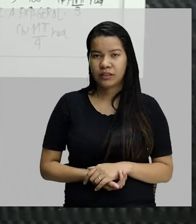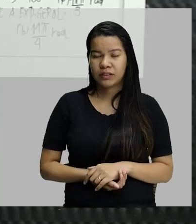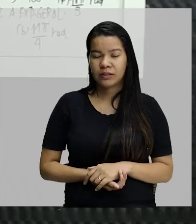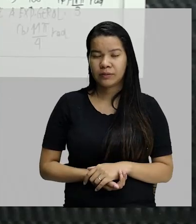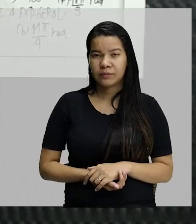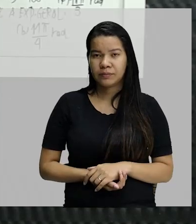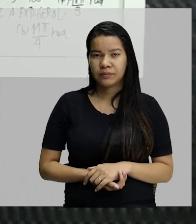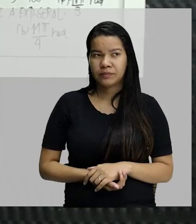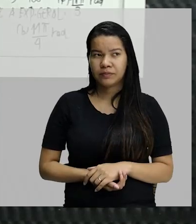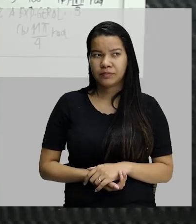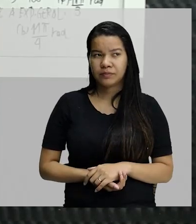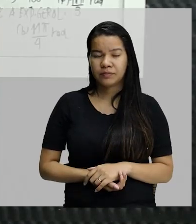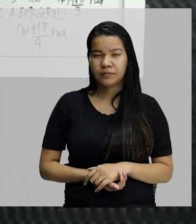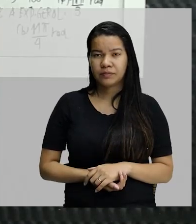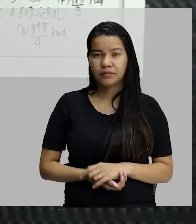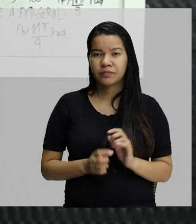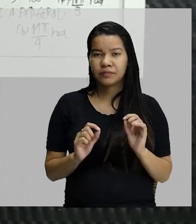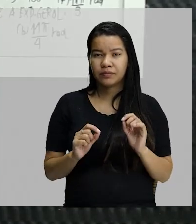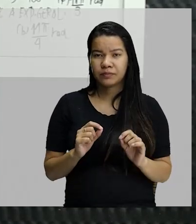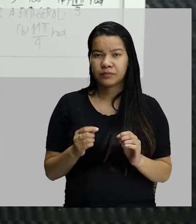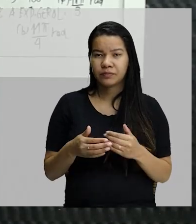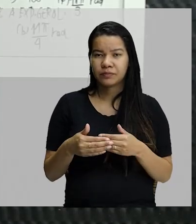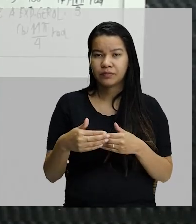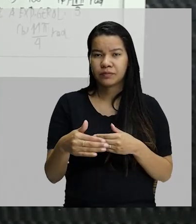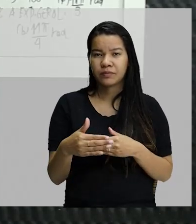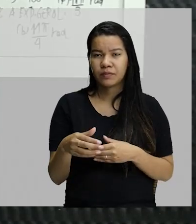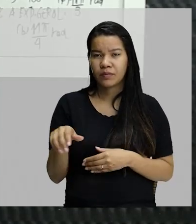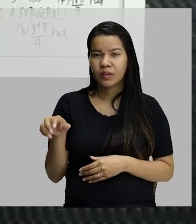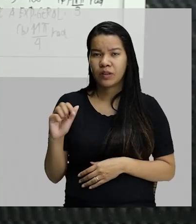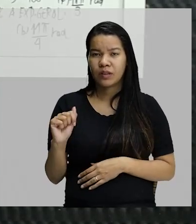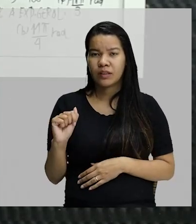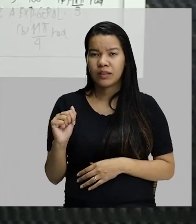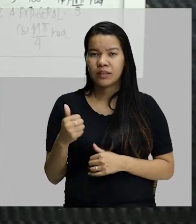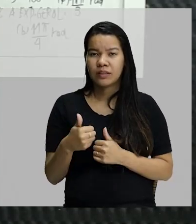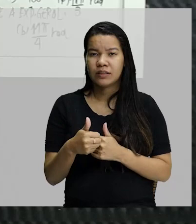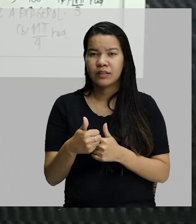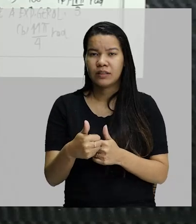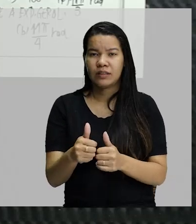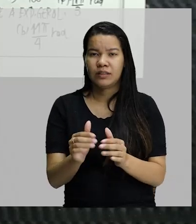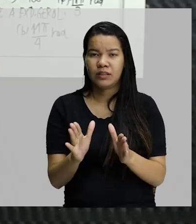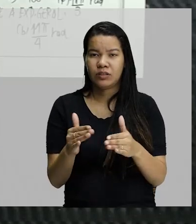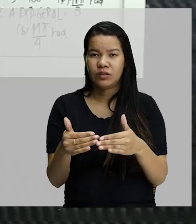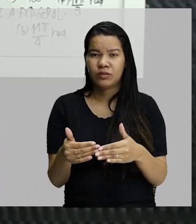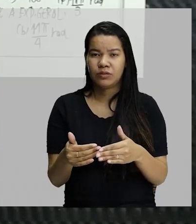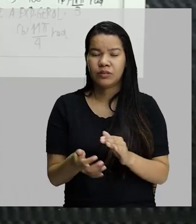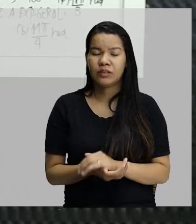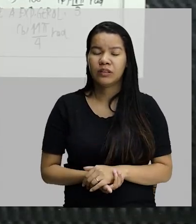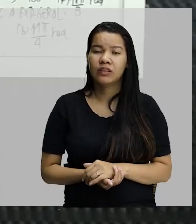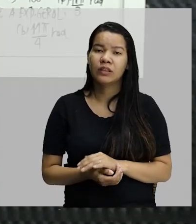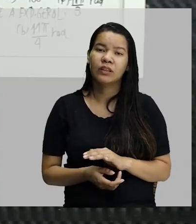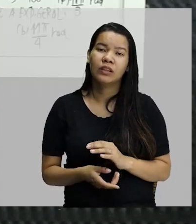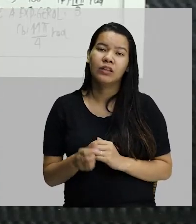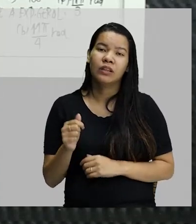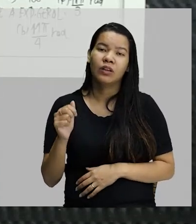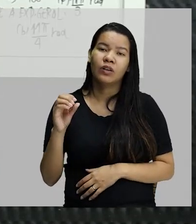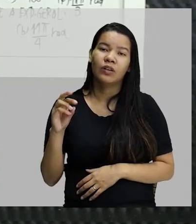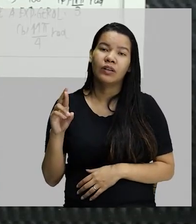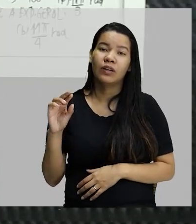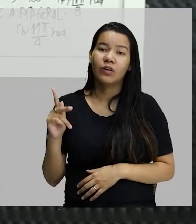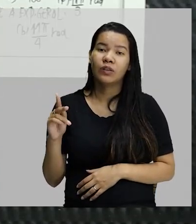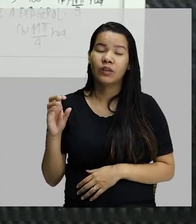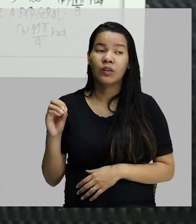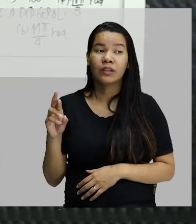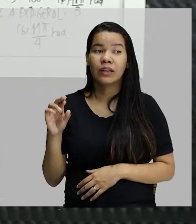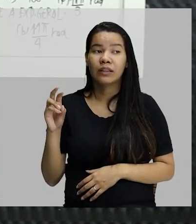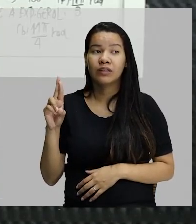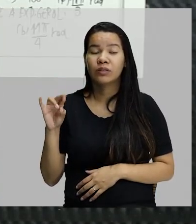negativos foram aqueles que partiram do A e seguiram o sentido horário. Beleza?